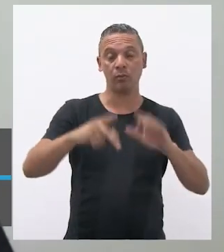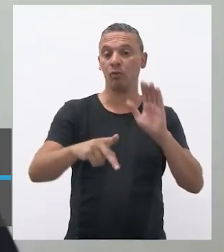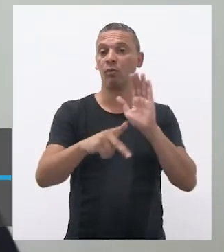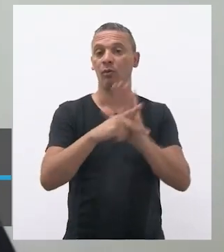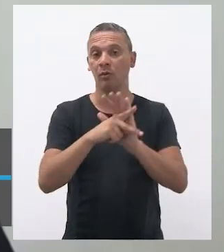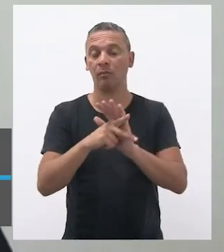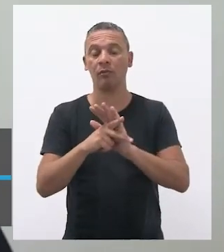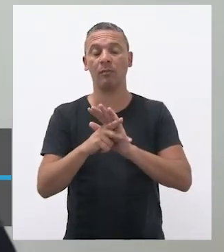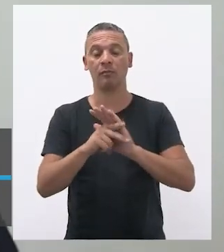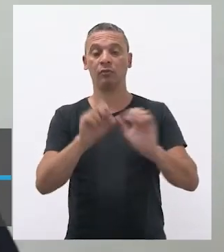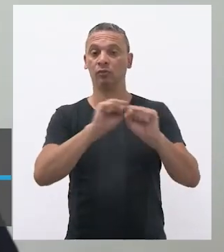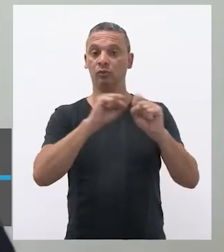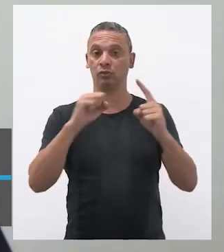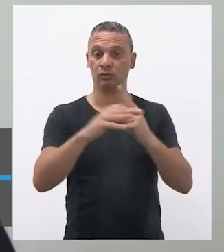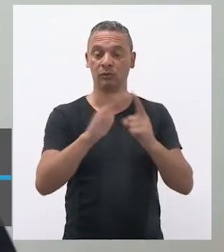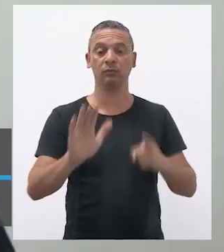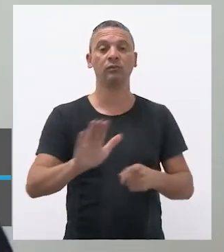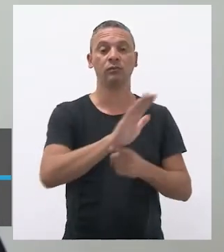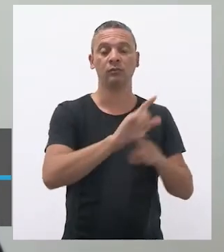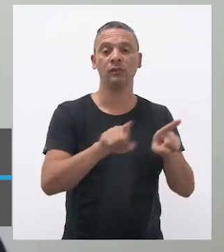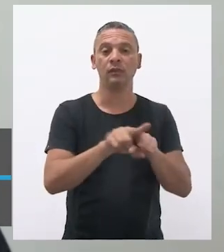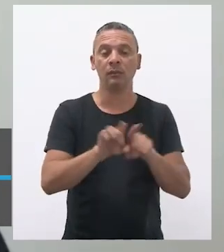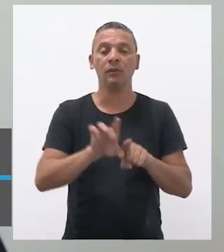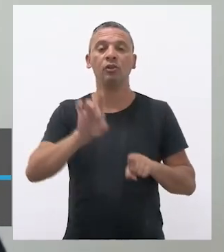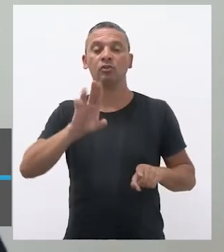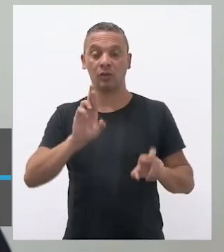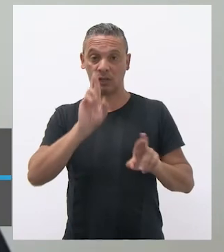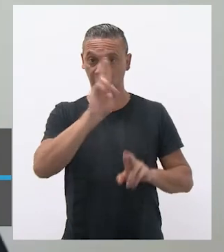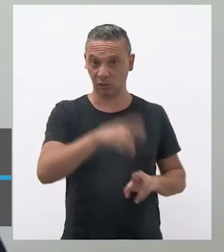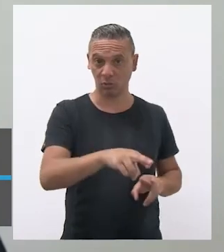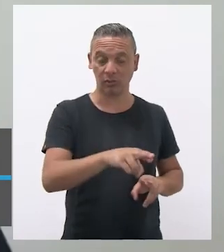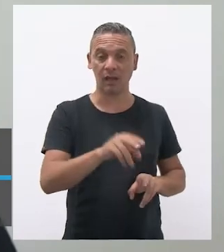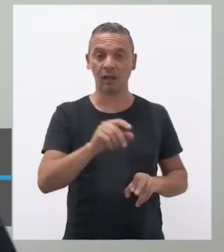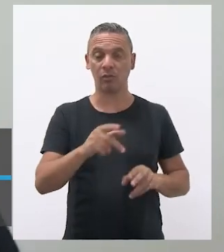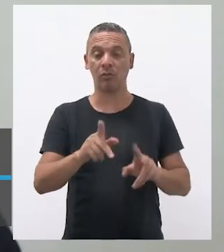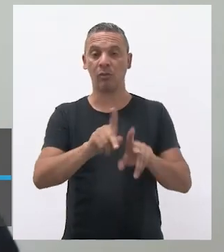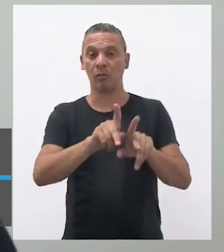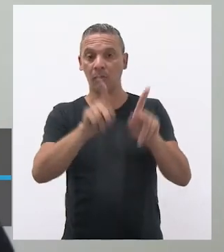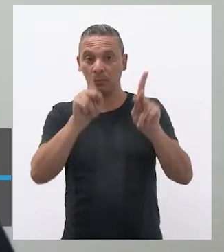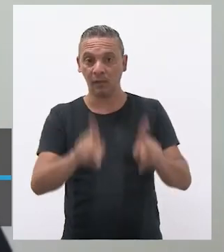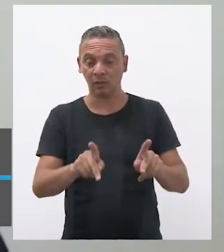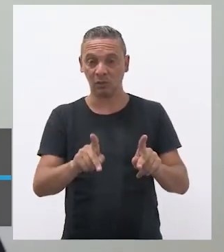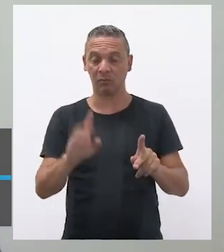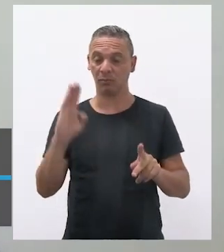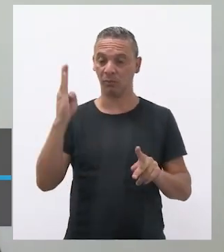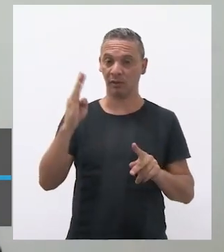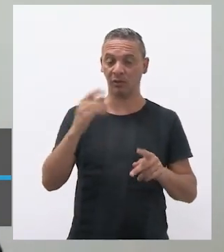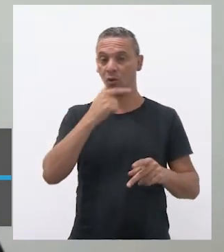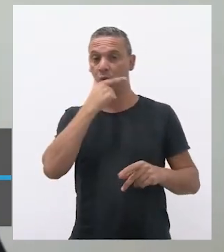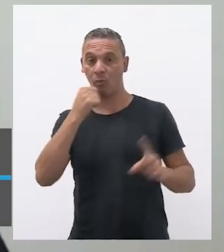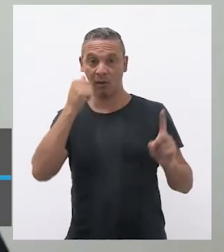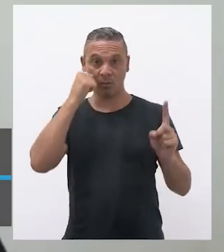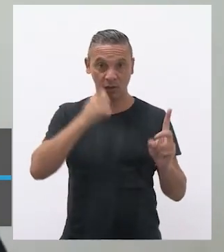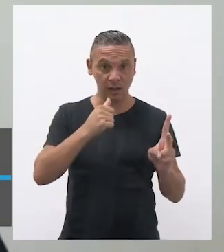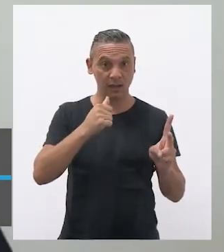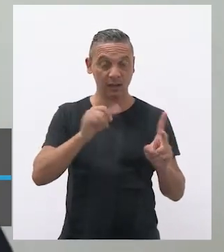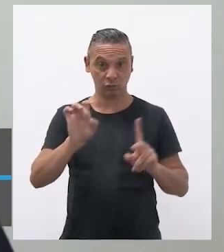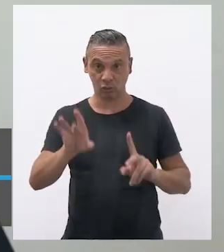construção social, e não apenas como resultado da simples diferença ou diferenciação biológica entre homens e mulheres, ou